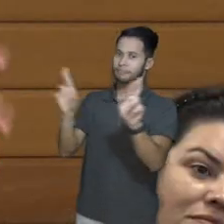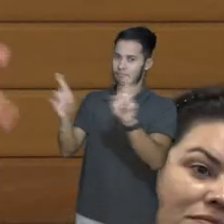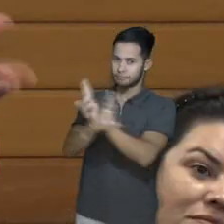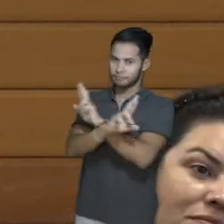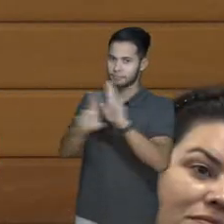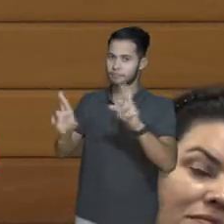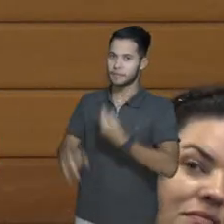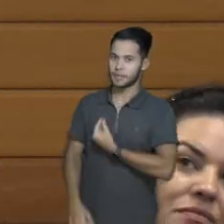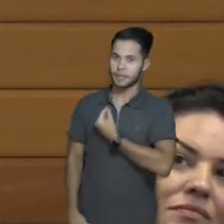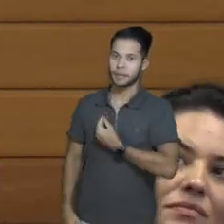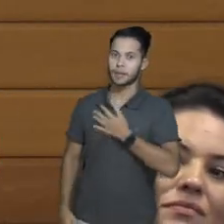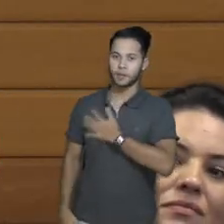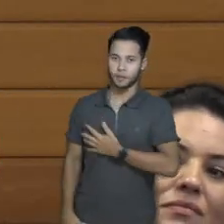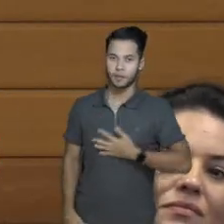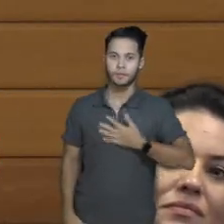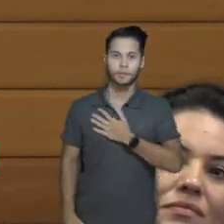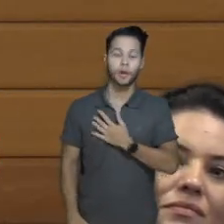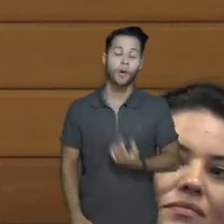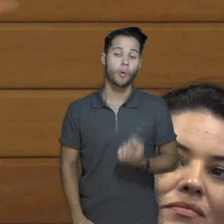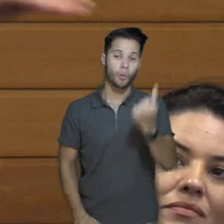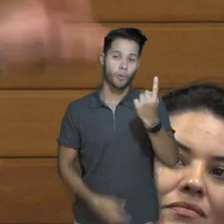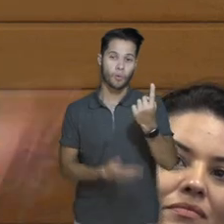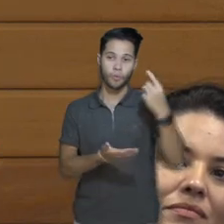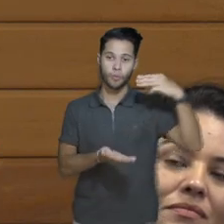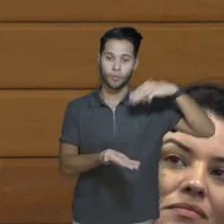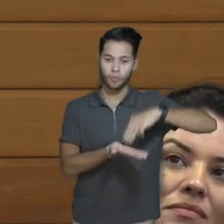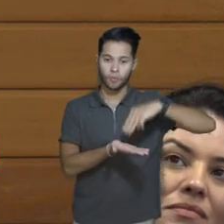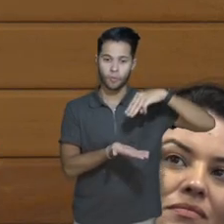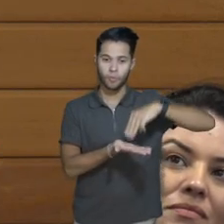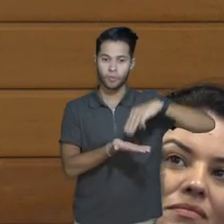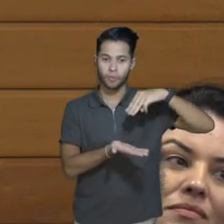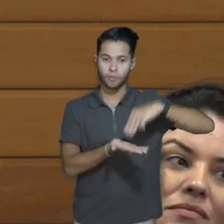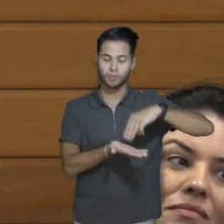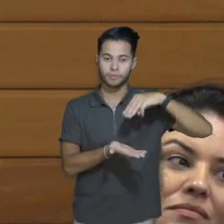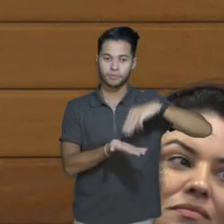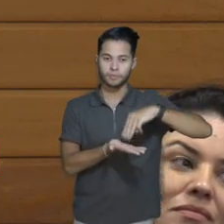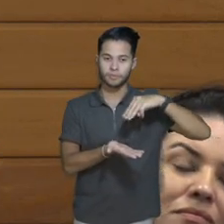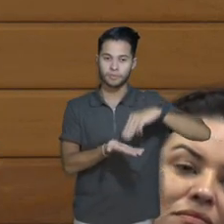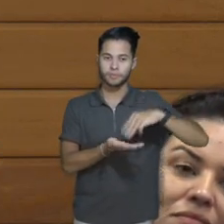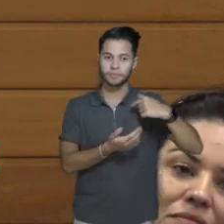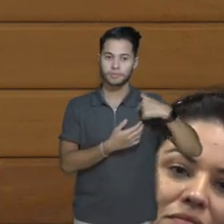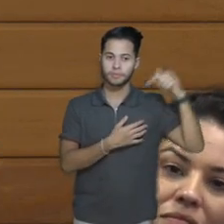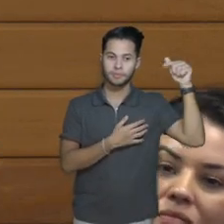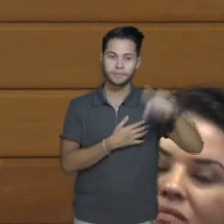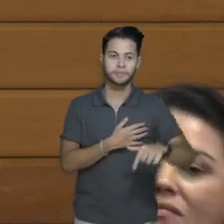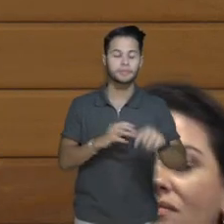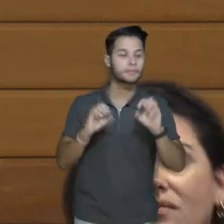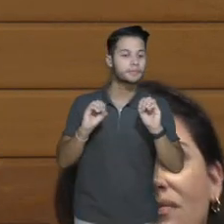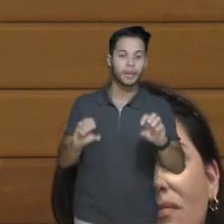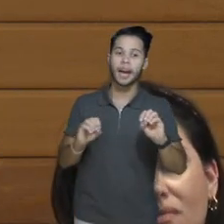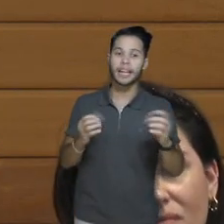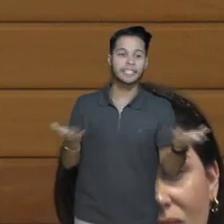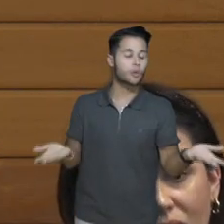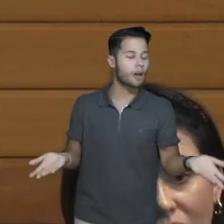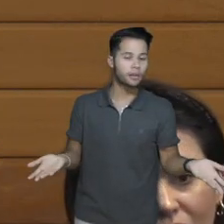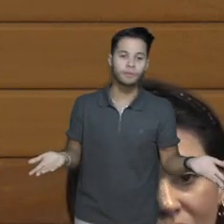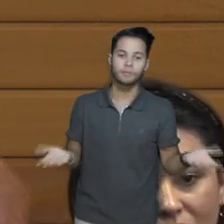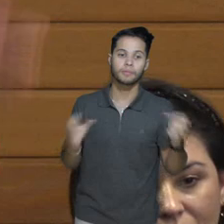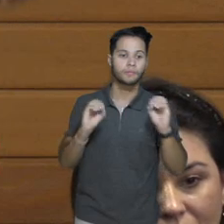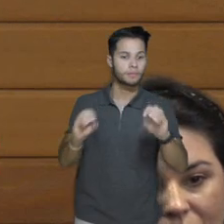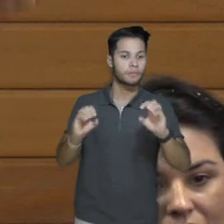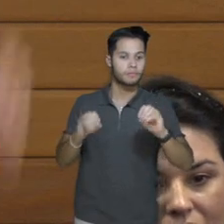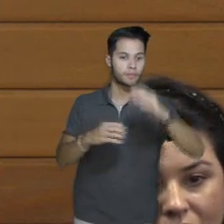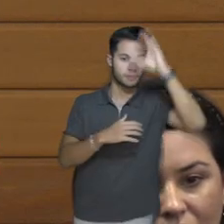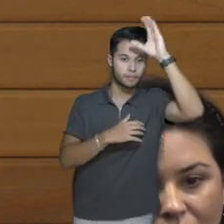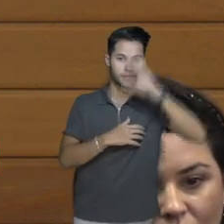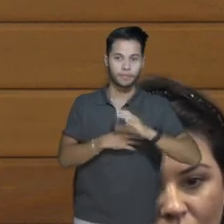dos motivos pelos qual pelo qual eu estou aqui com educando cidadãos e fazendo parte também da Coordenação executiva